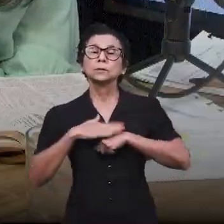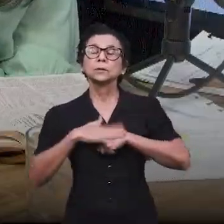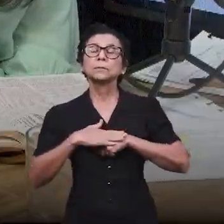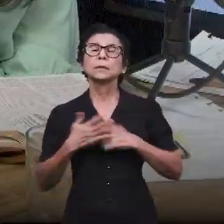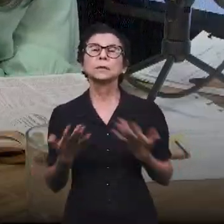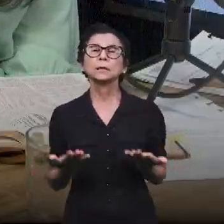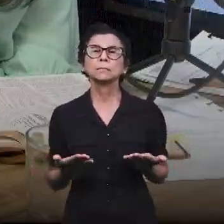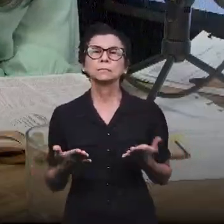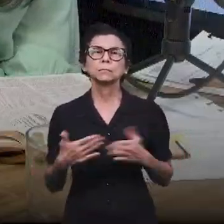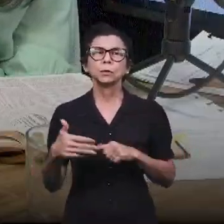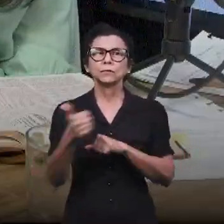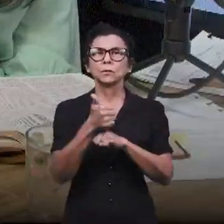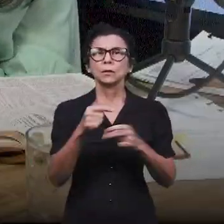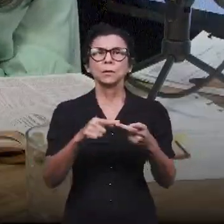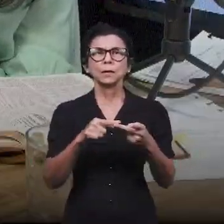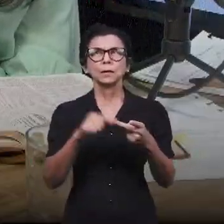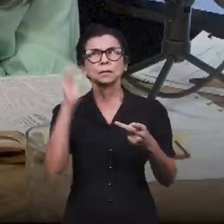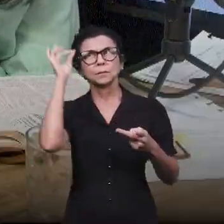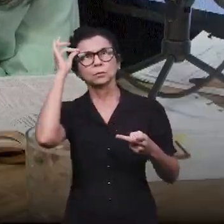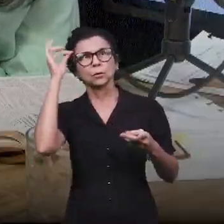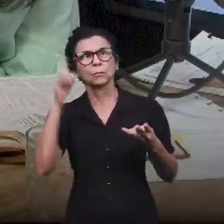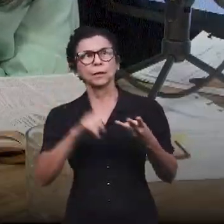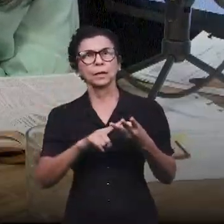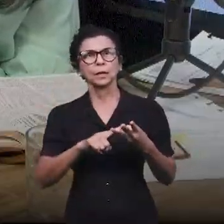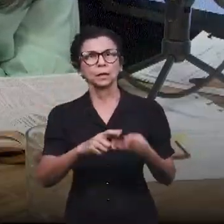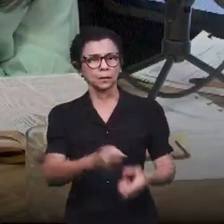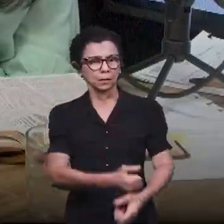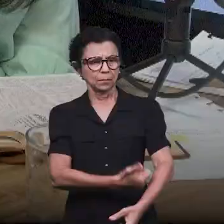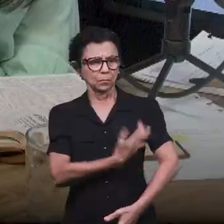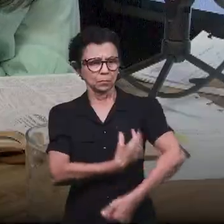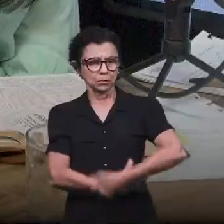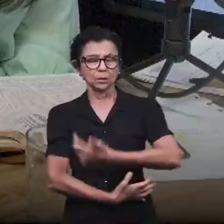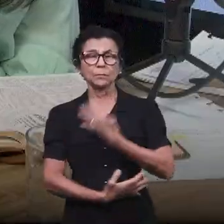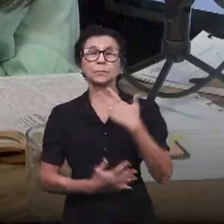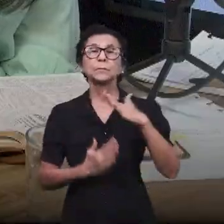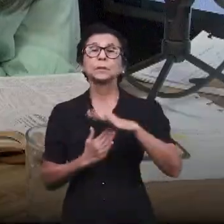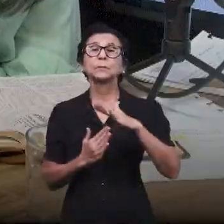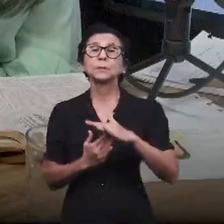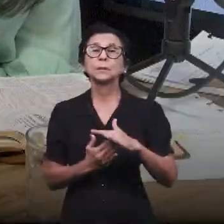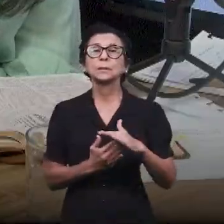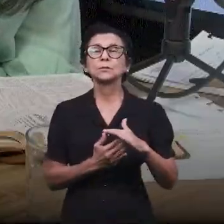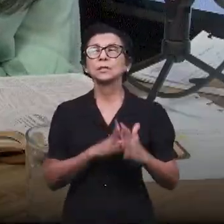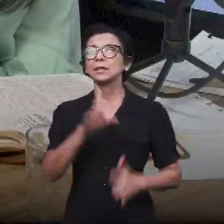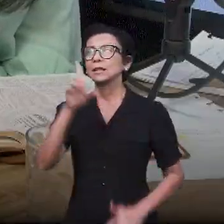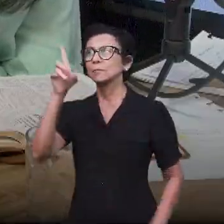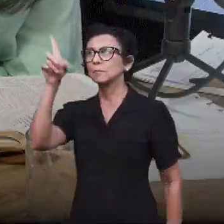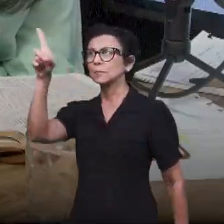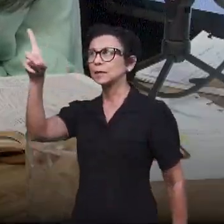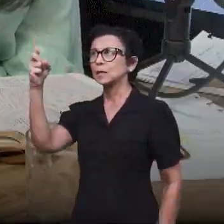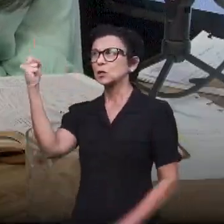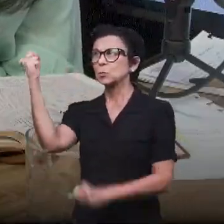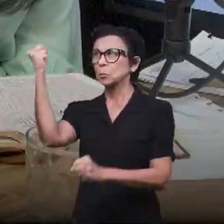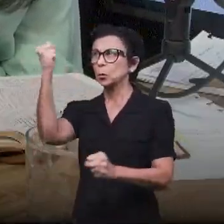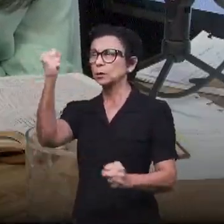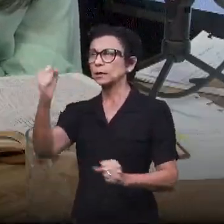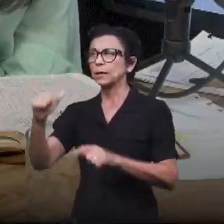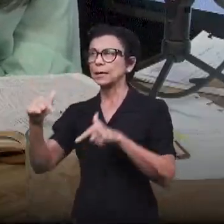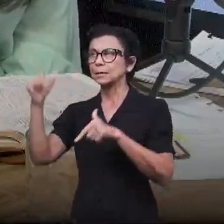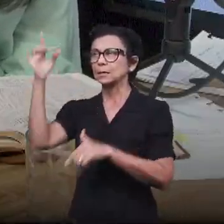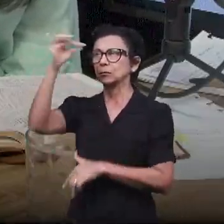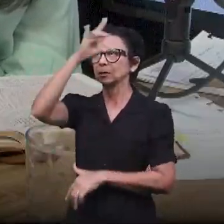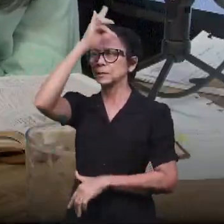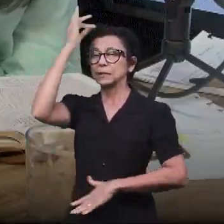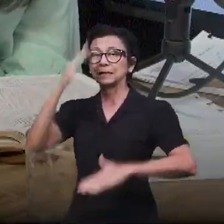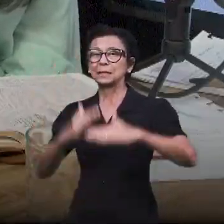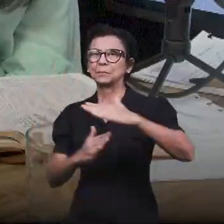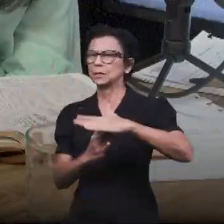Profissionalmente falando, espiritualmente falando, emocionalmente? Lembre de uma coisa: não há limites para o poder, a operação do Espírito